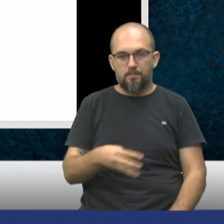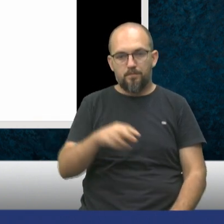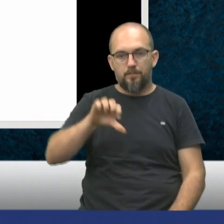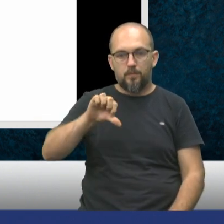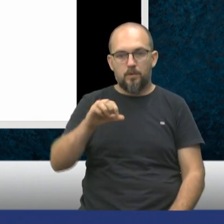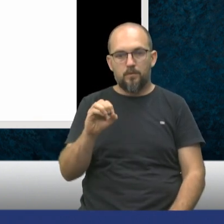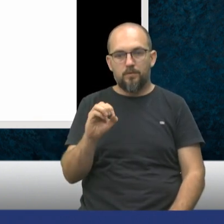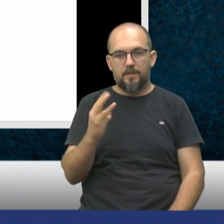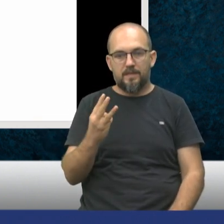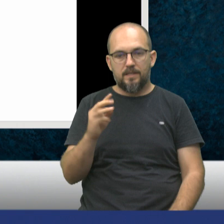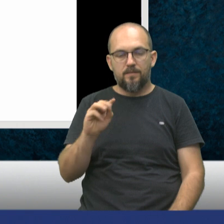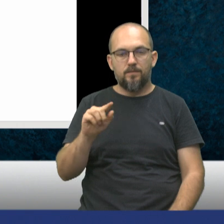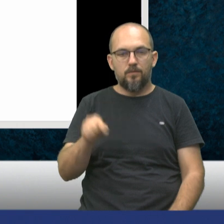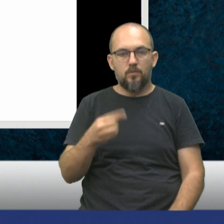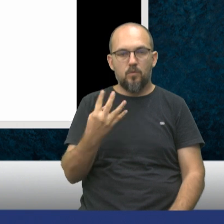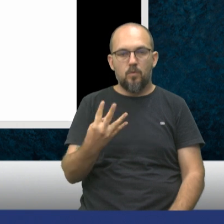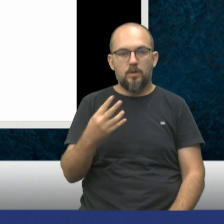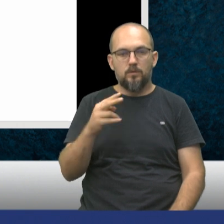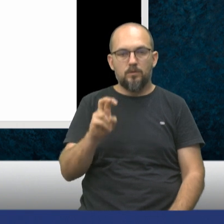29.903.451.